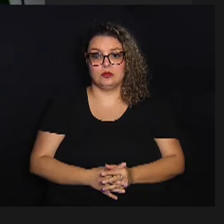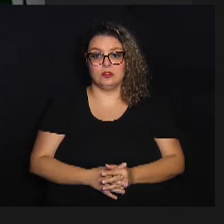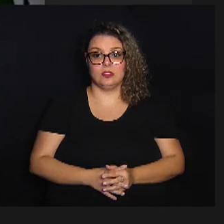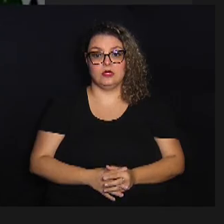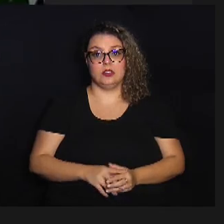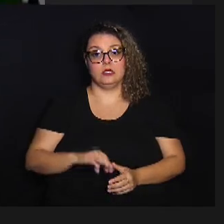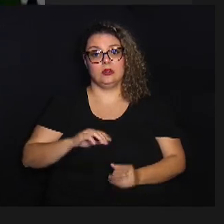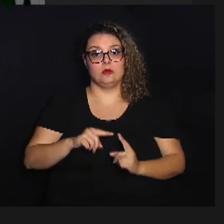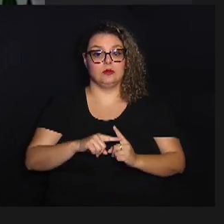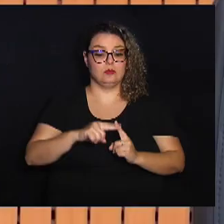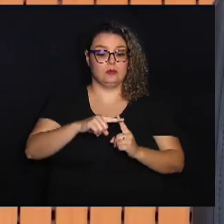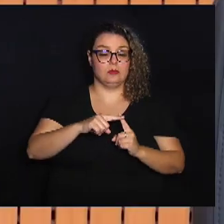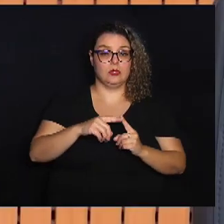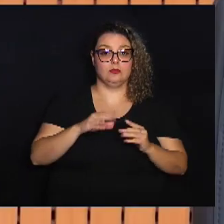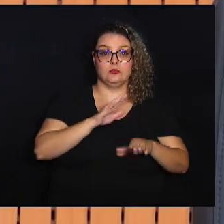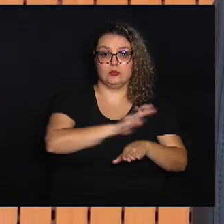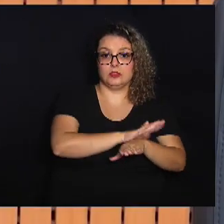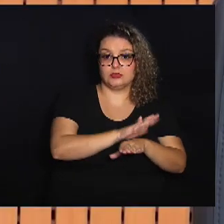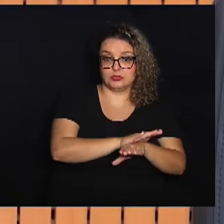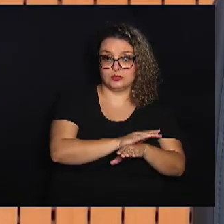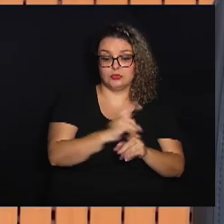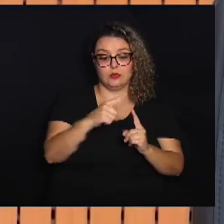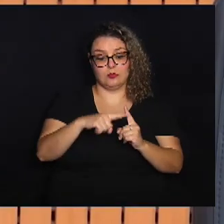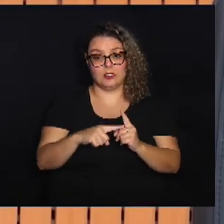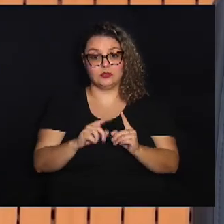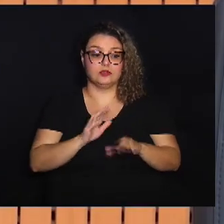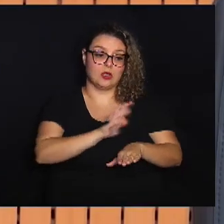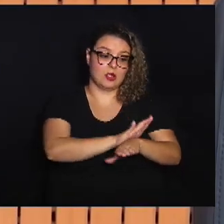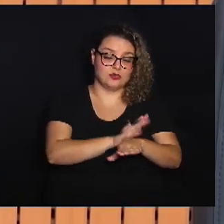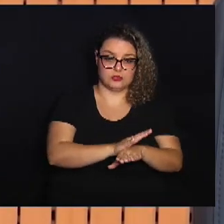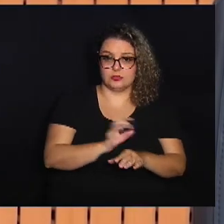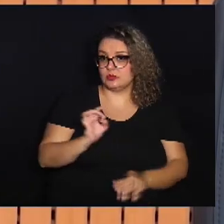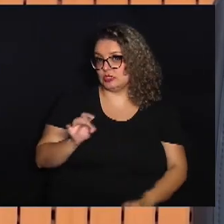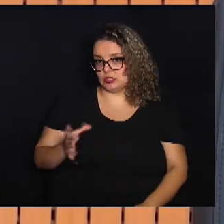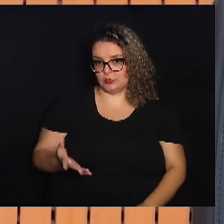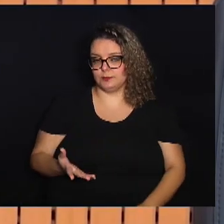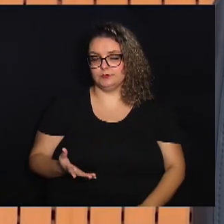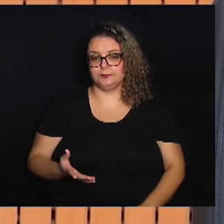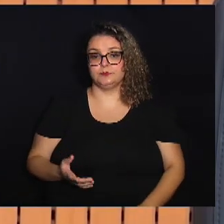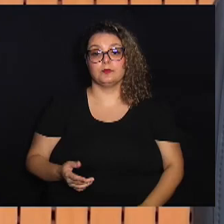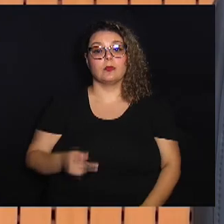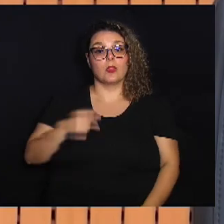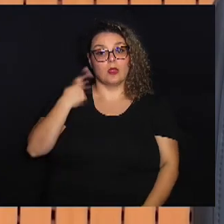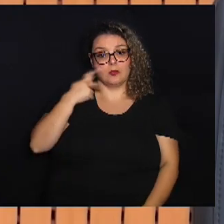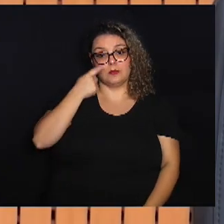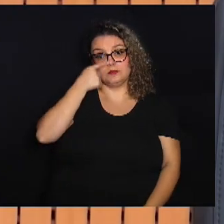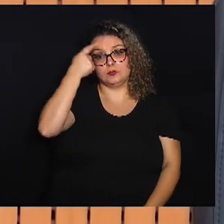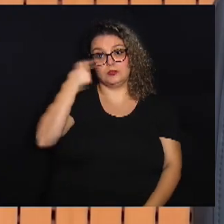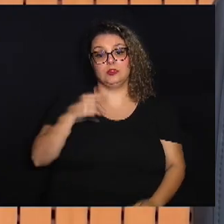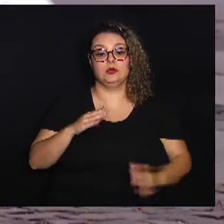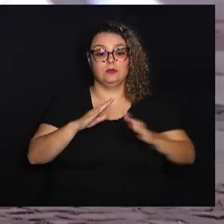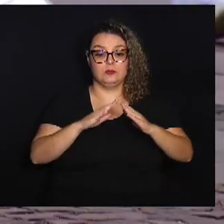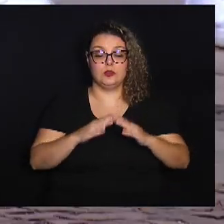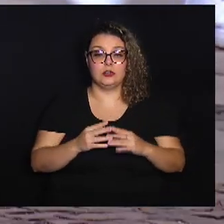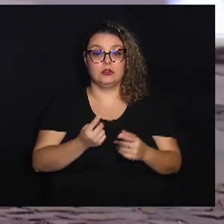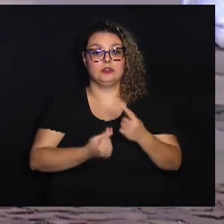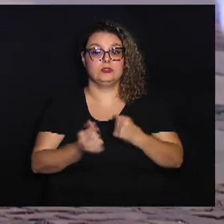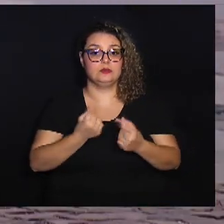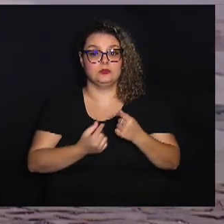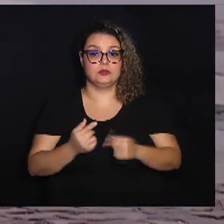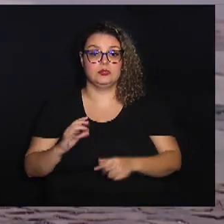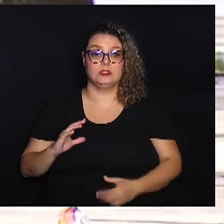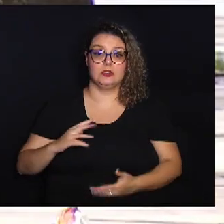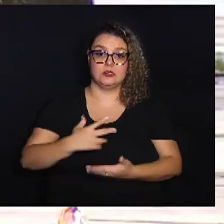altas temperaturas, né? A vereadora Paola Miguel destacou a função da moradia e da geração de renda no resgate